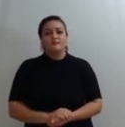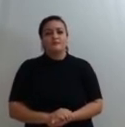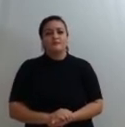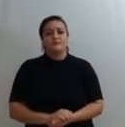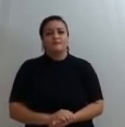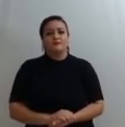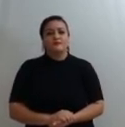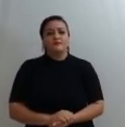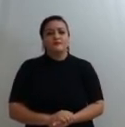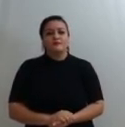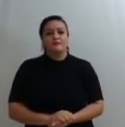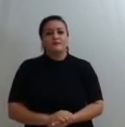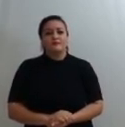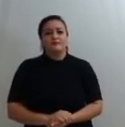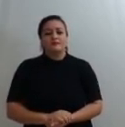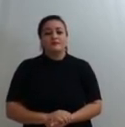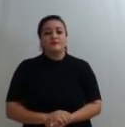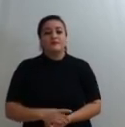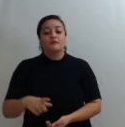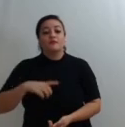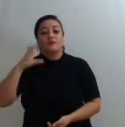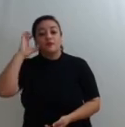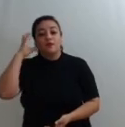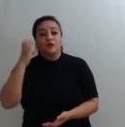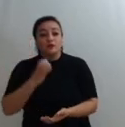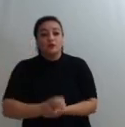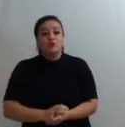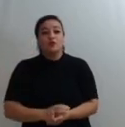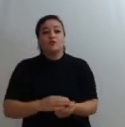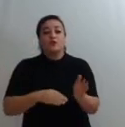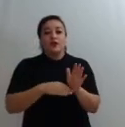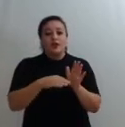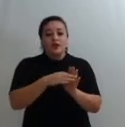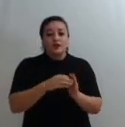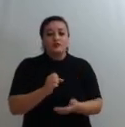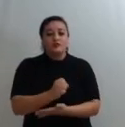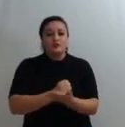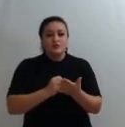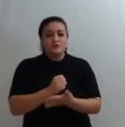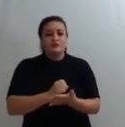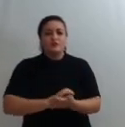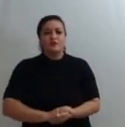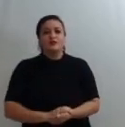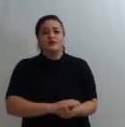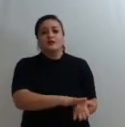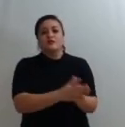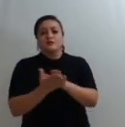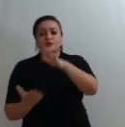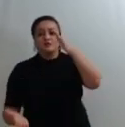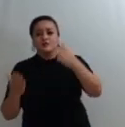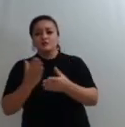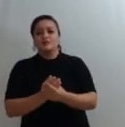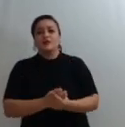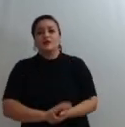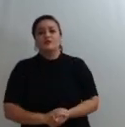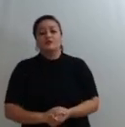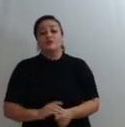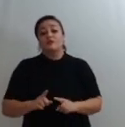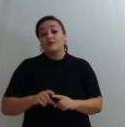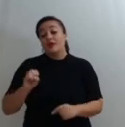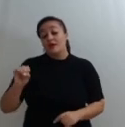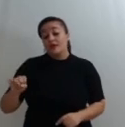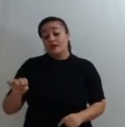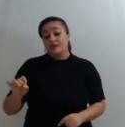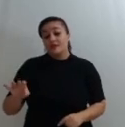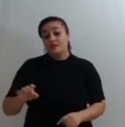para formação de culpa, registra que constitui entendimento consolidado nesse tribunal, que somente configura constrangimento ilegal por excesso de prazo para formação de